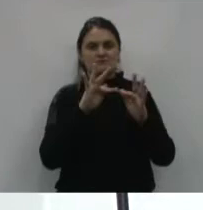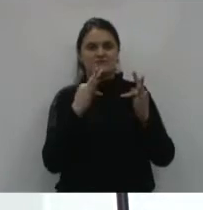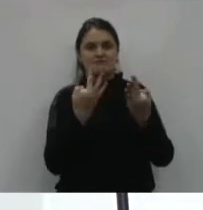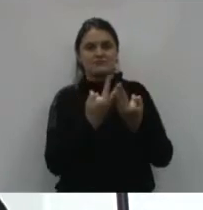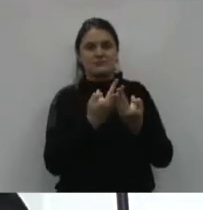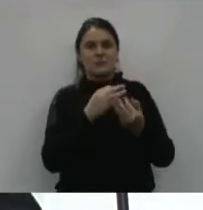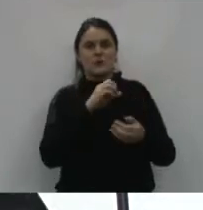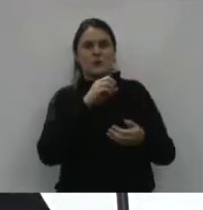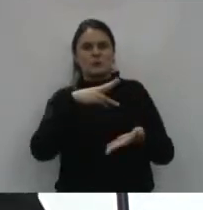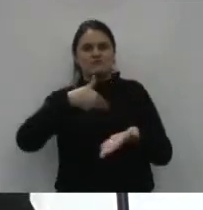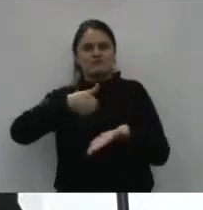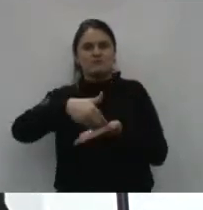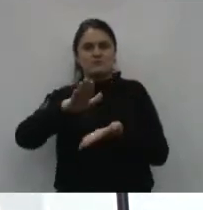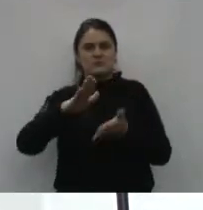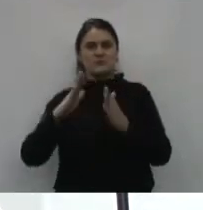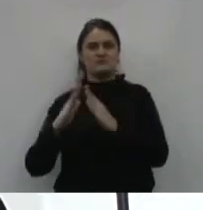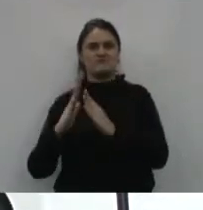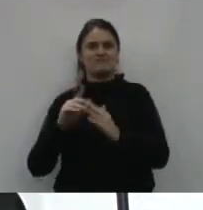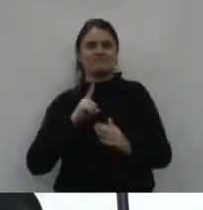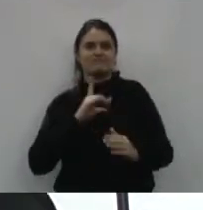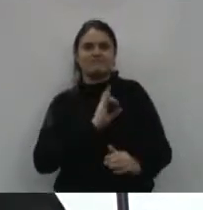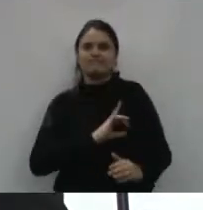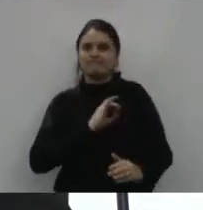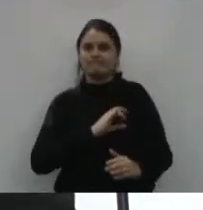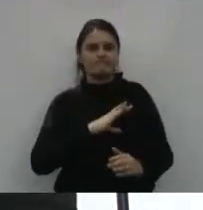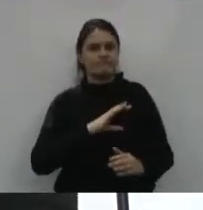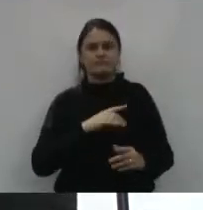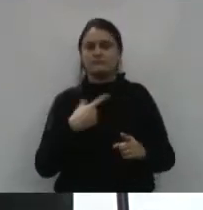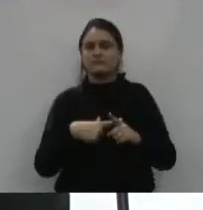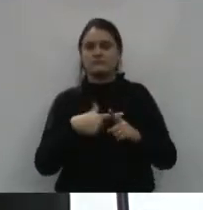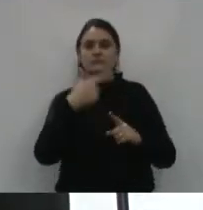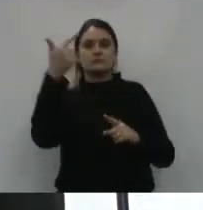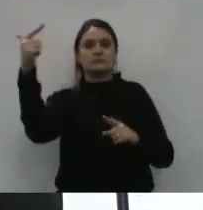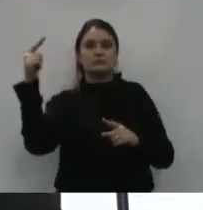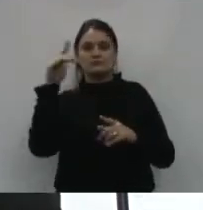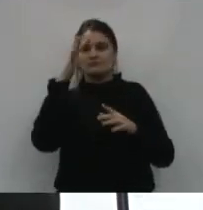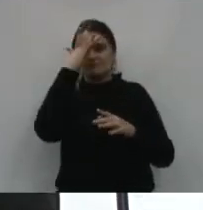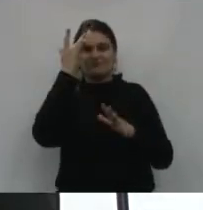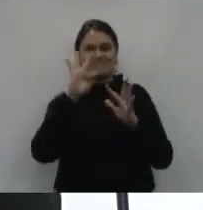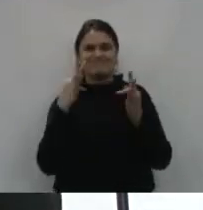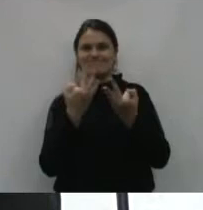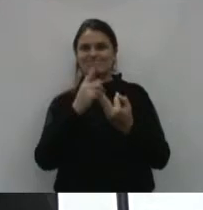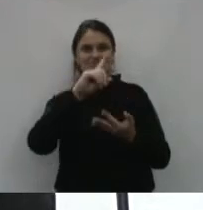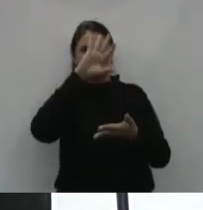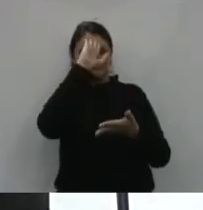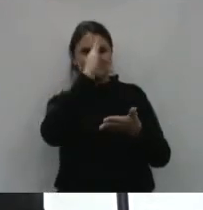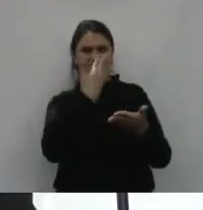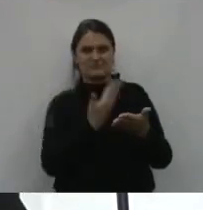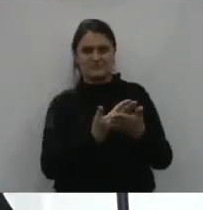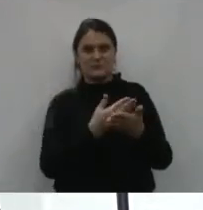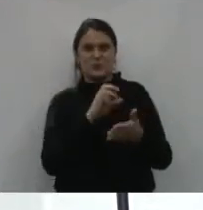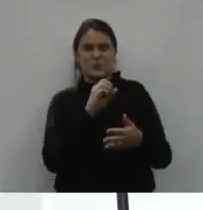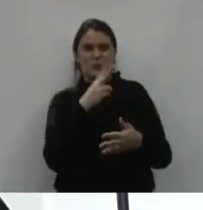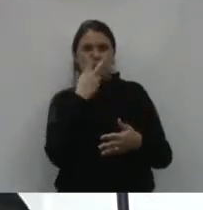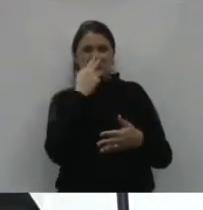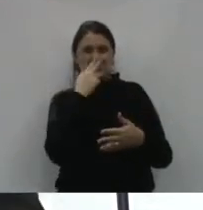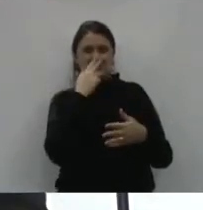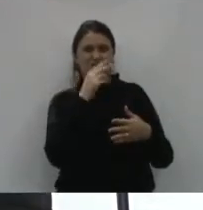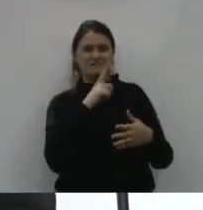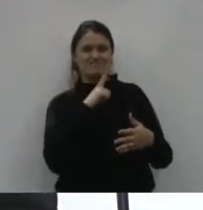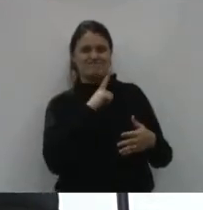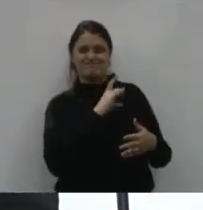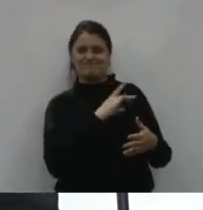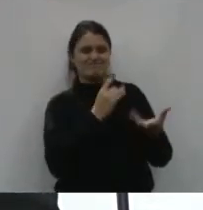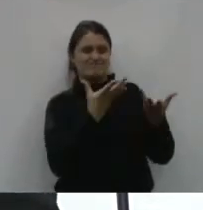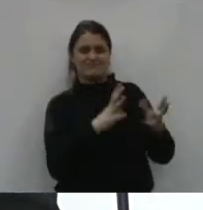perder os pais de ser expulso de que outros membros da família não acredita na sua história o de ser o causador da